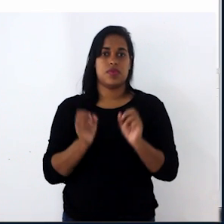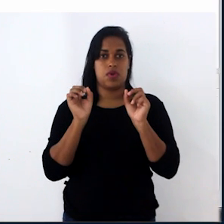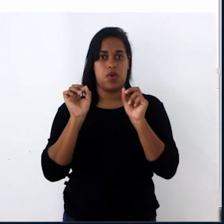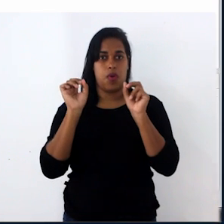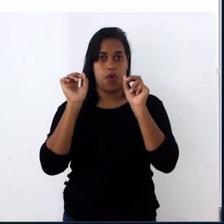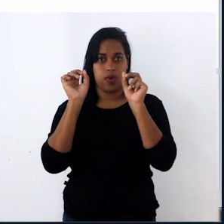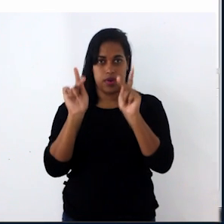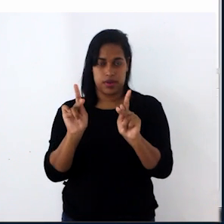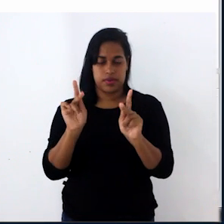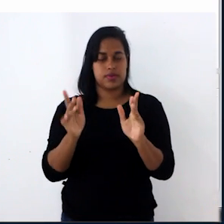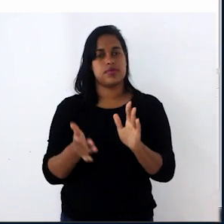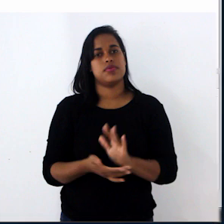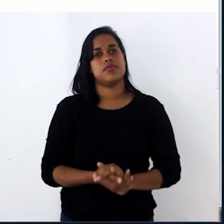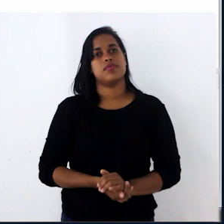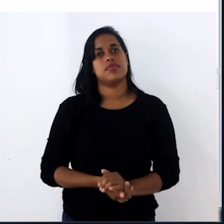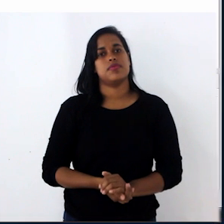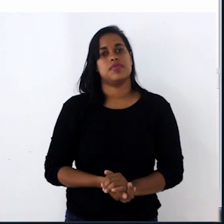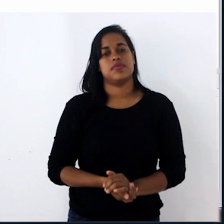location